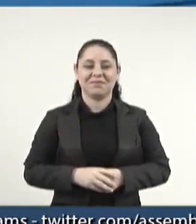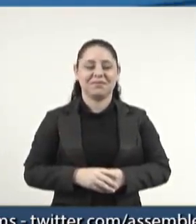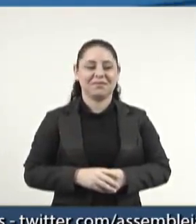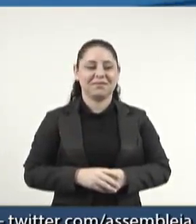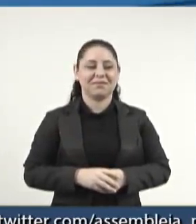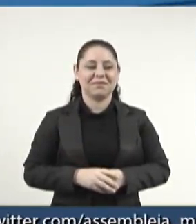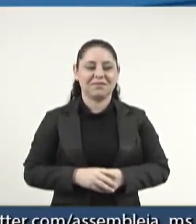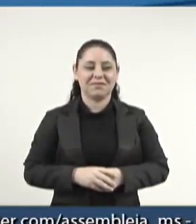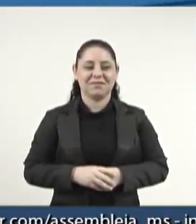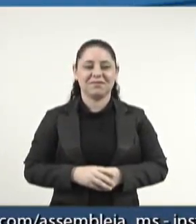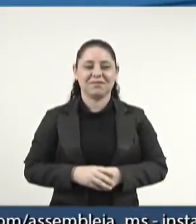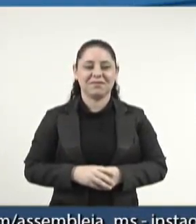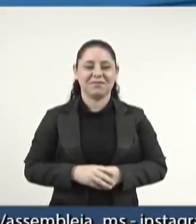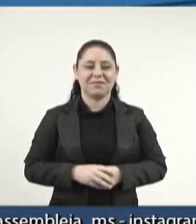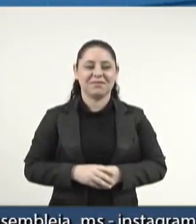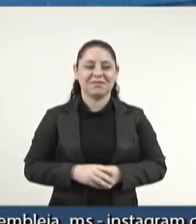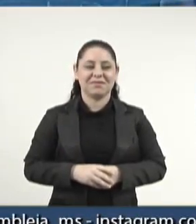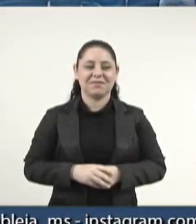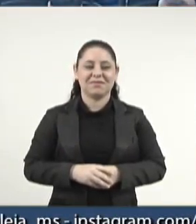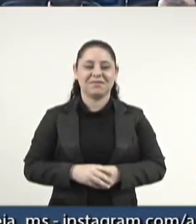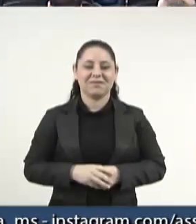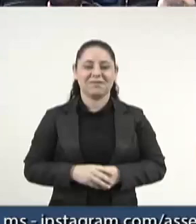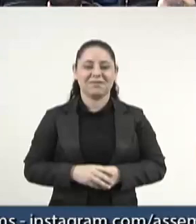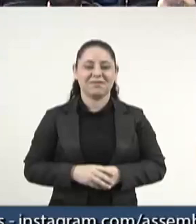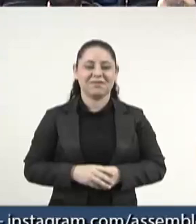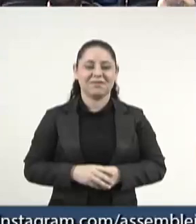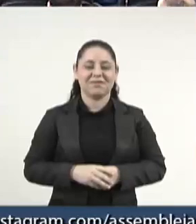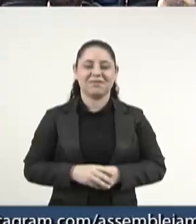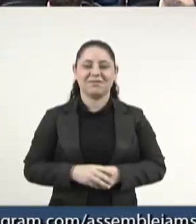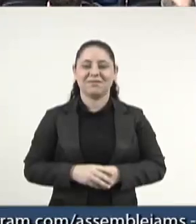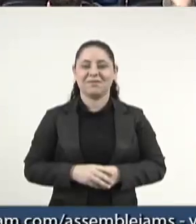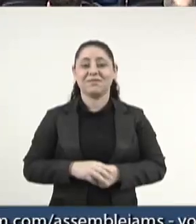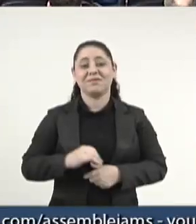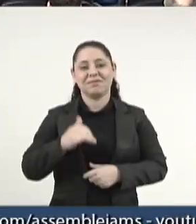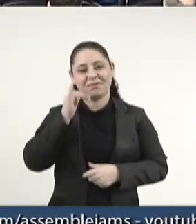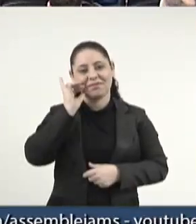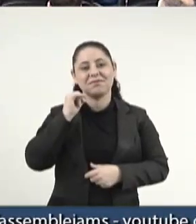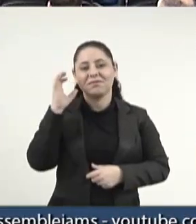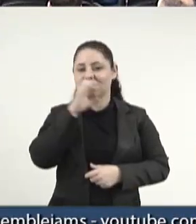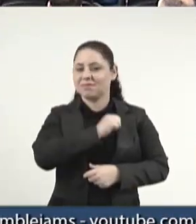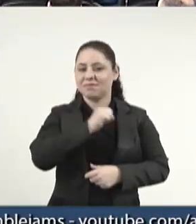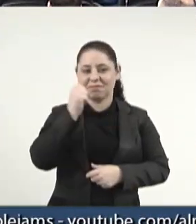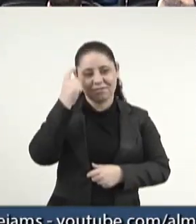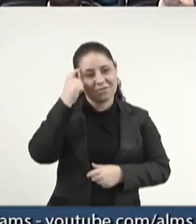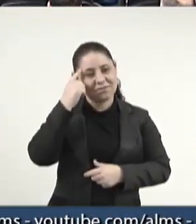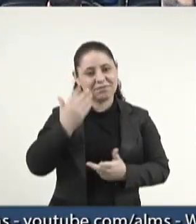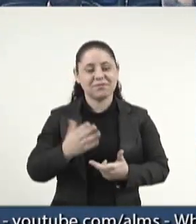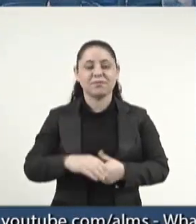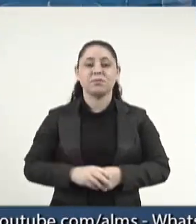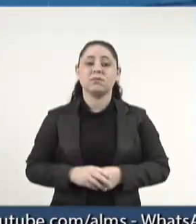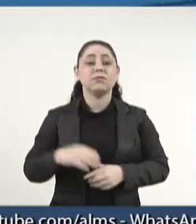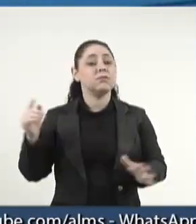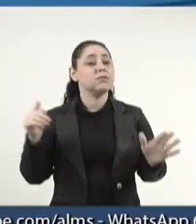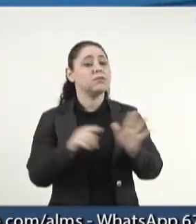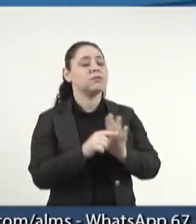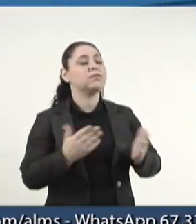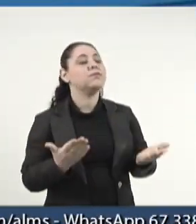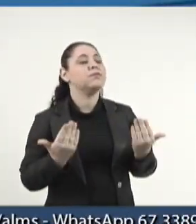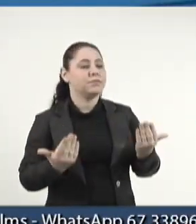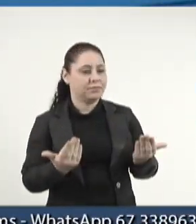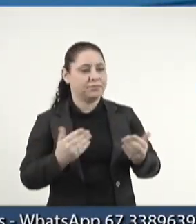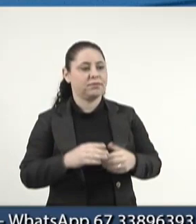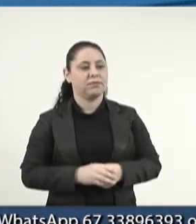Mas se fosse em boi, a sua cabeça ia funcionar mais rápido, deputado. Tá. Então, eu pergunto a Vossa Excelência o